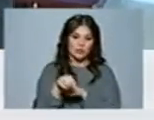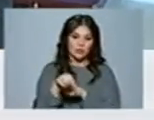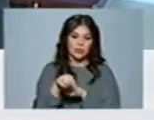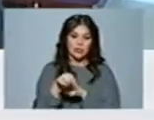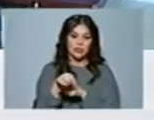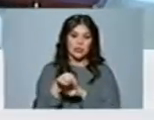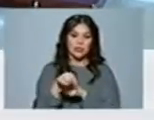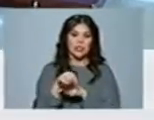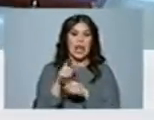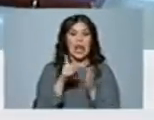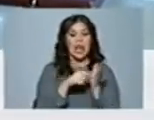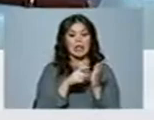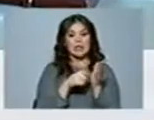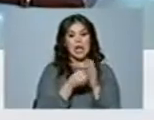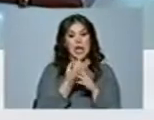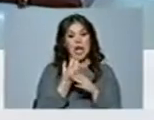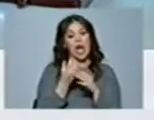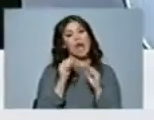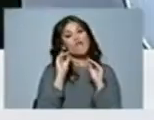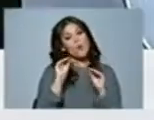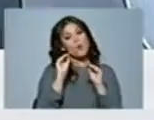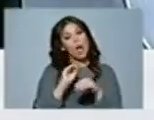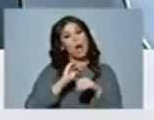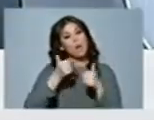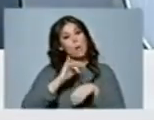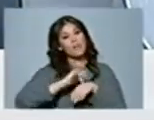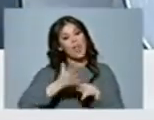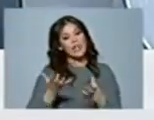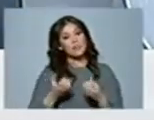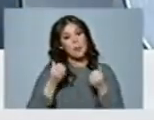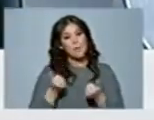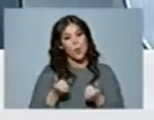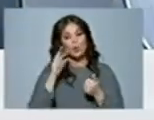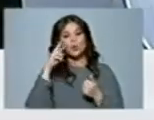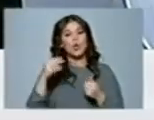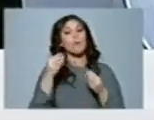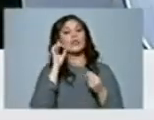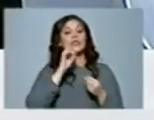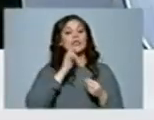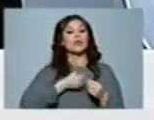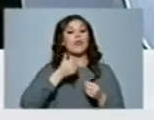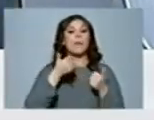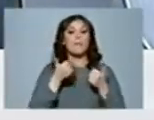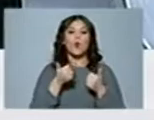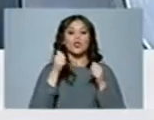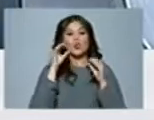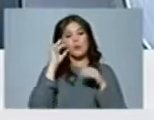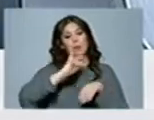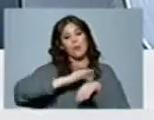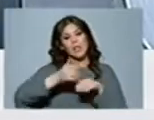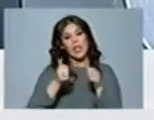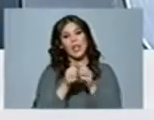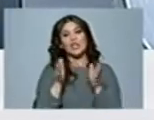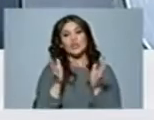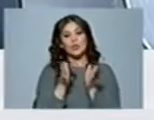Há também a necessidade de criar bons profissionais para acolher tanto turista, não é? Sim, é fundamental. É fundamental termos bons profissionais em todos os equipamentos que